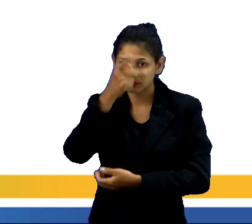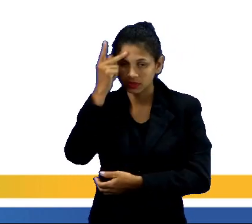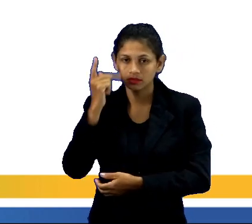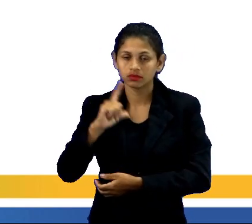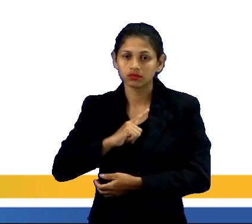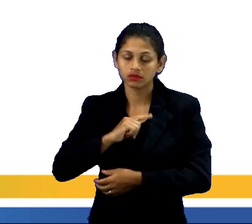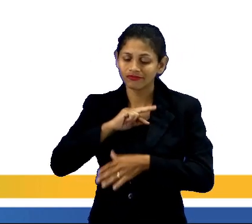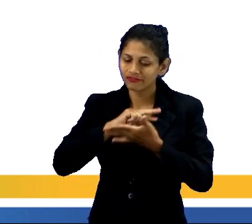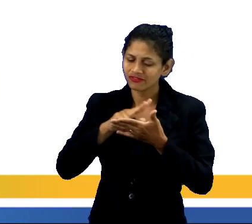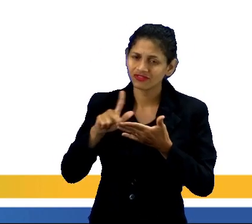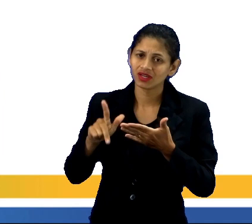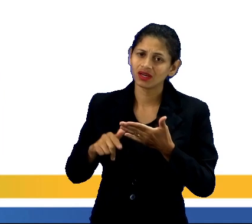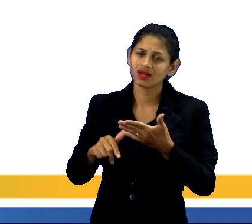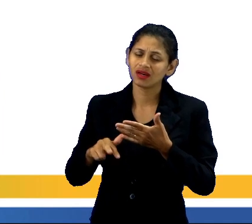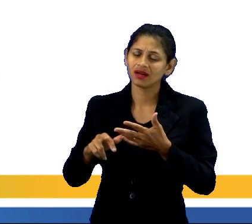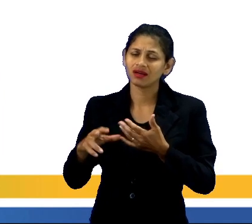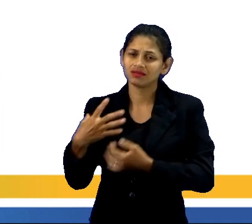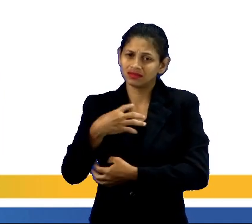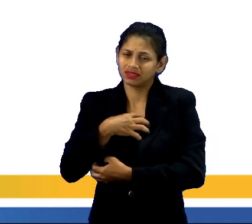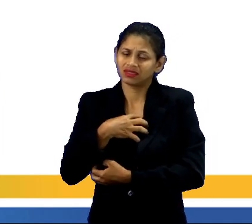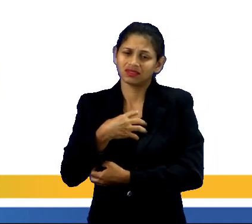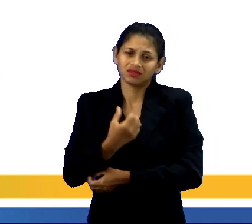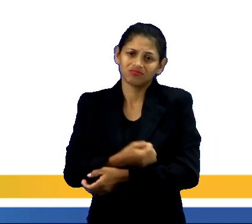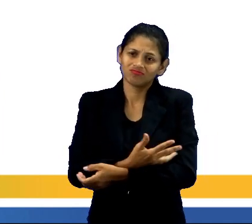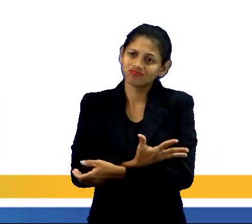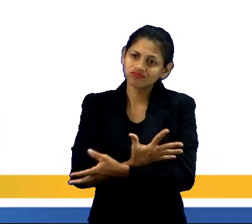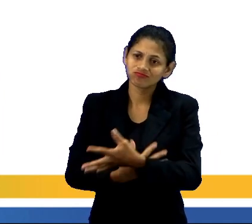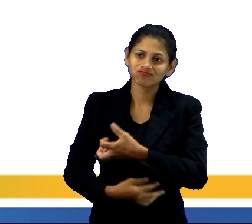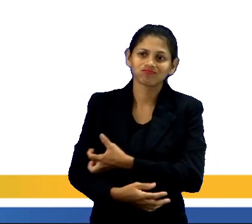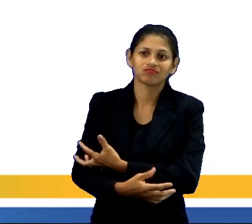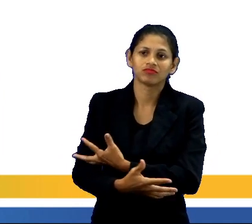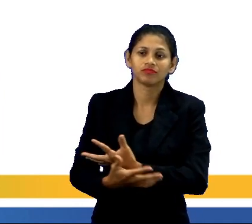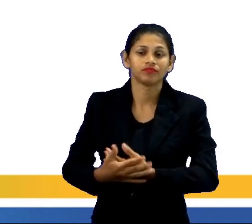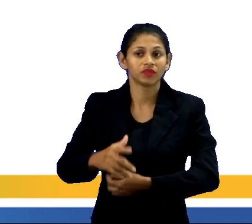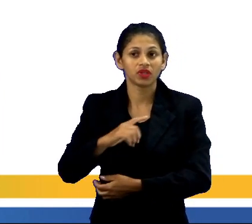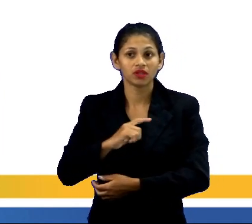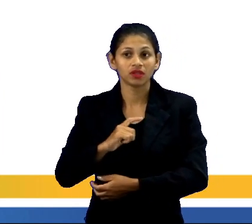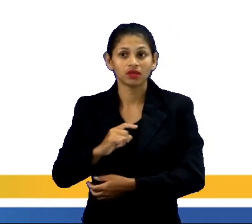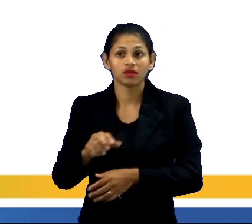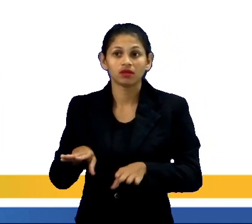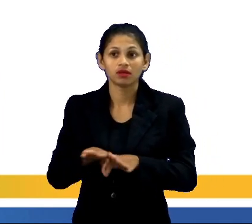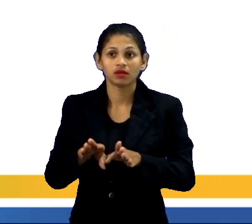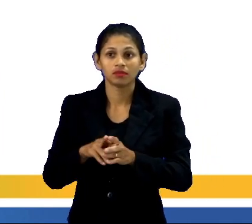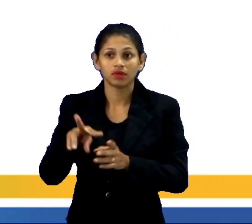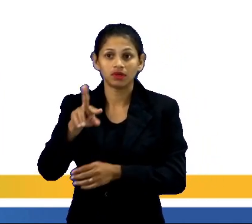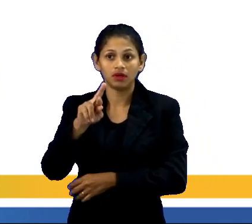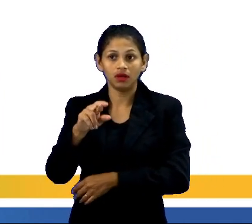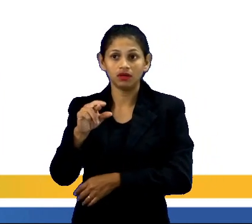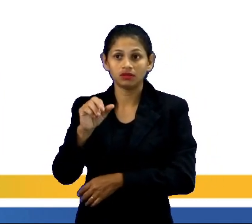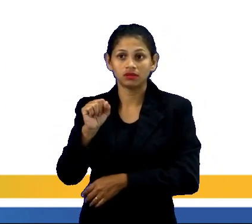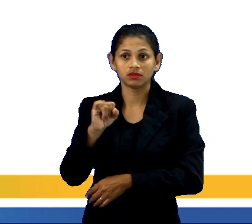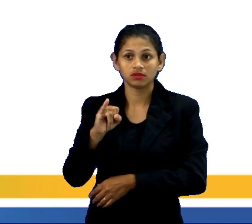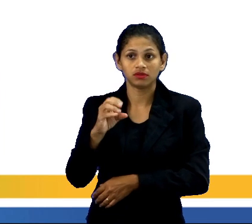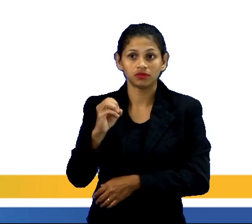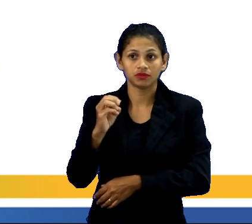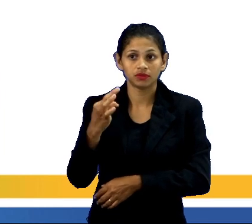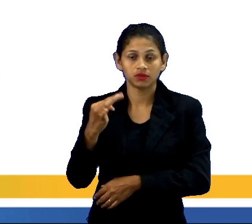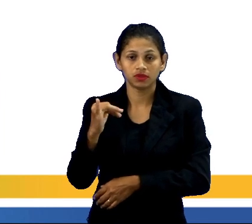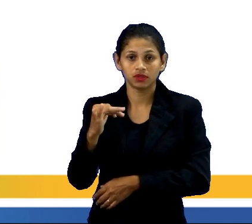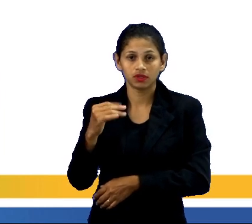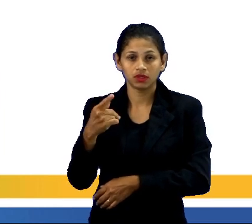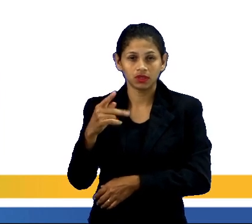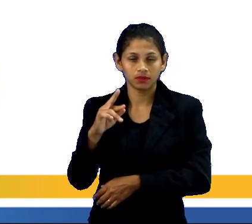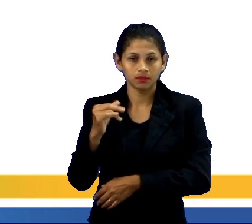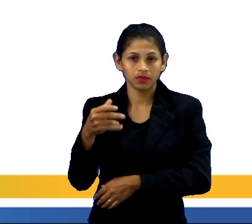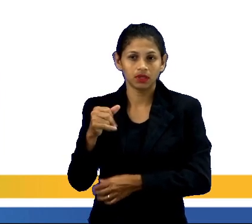o tratamento. A gente tem a radioterapia, né? Então ela é realizada ali através de radiações ionizantes que possuem o poder